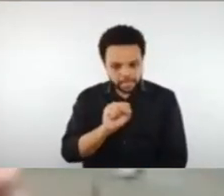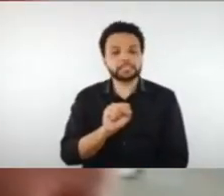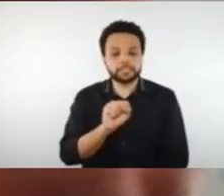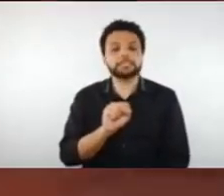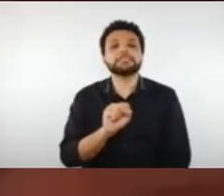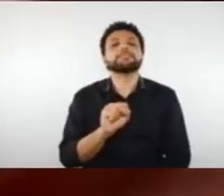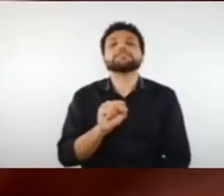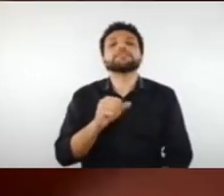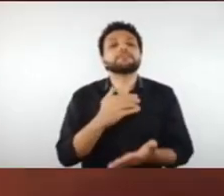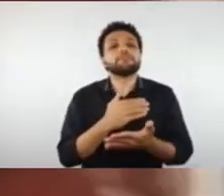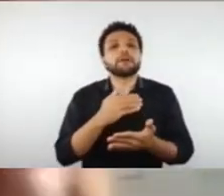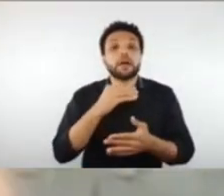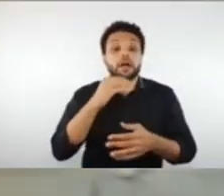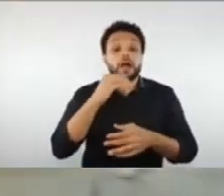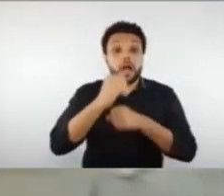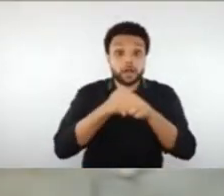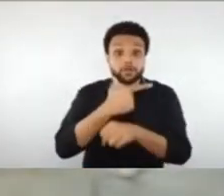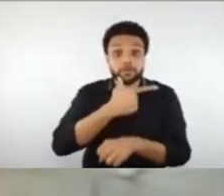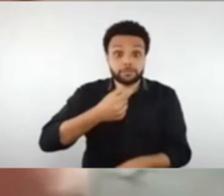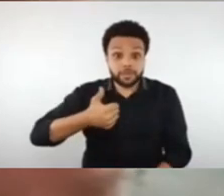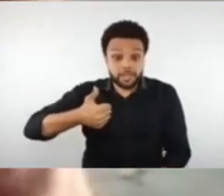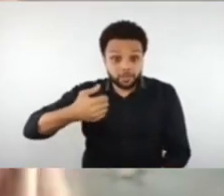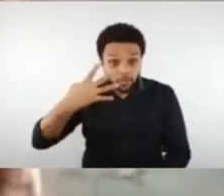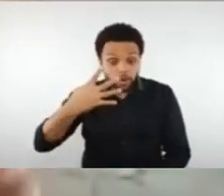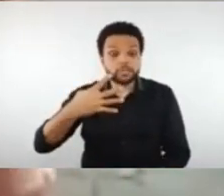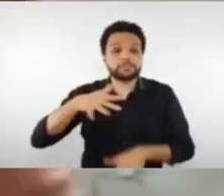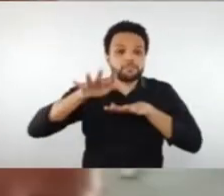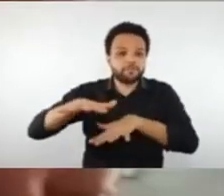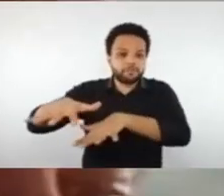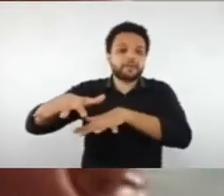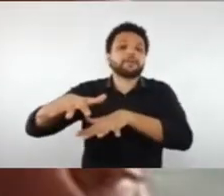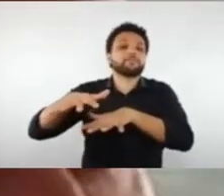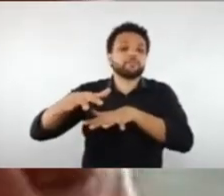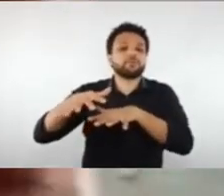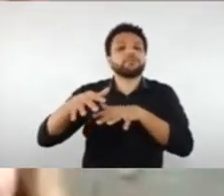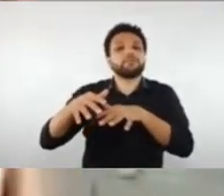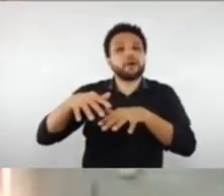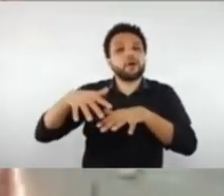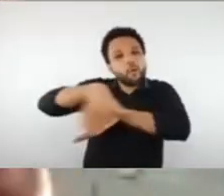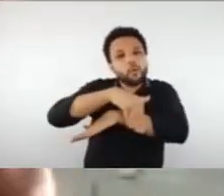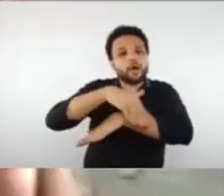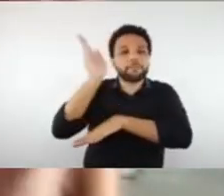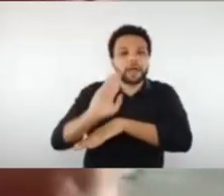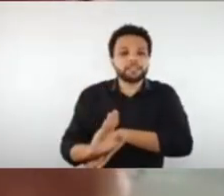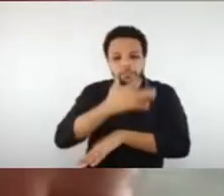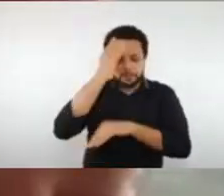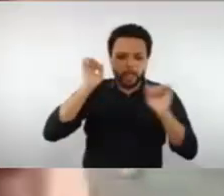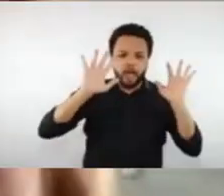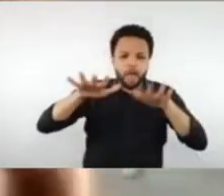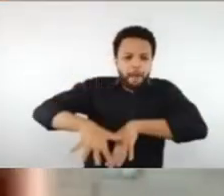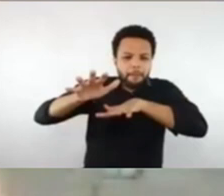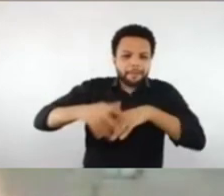jornadas de junho, o movimento não vai ter Copa, etc., etc., ainda não tinha estragado a